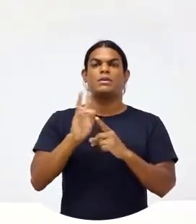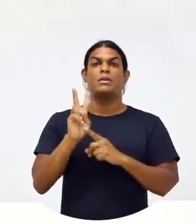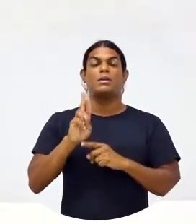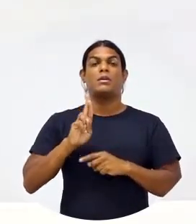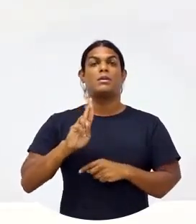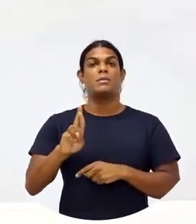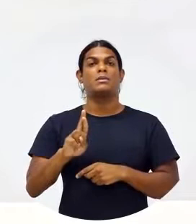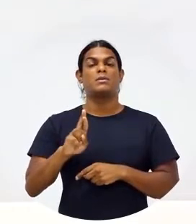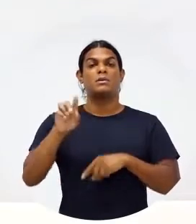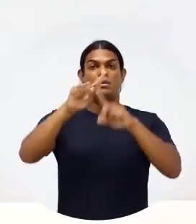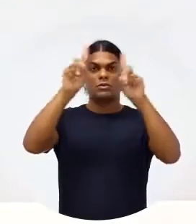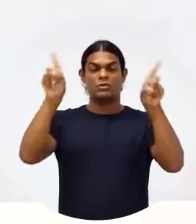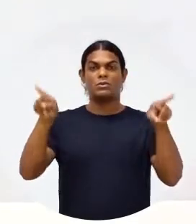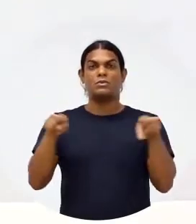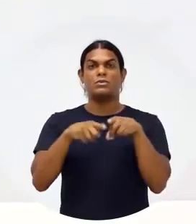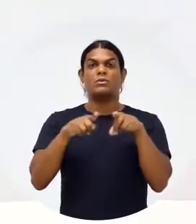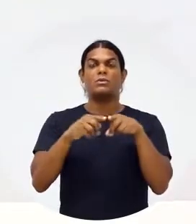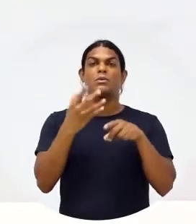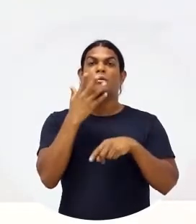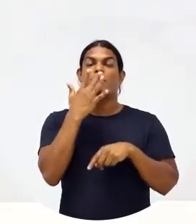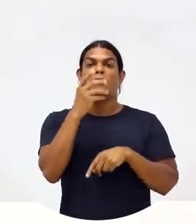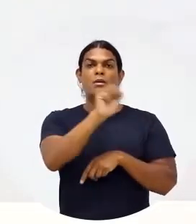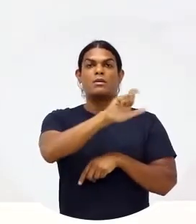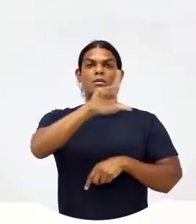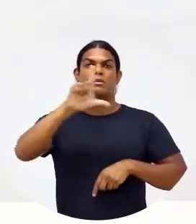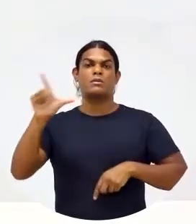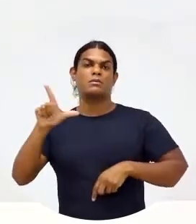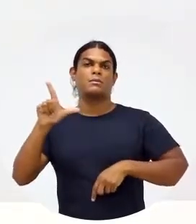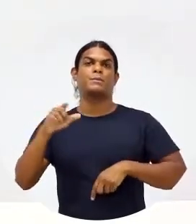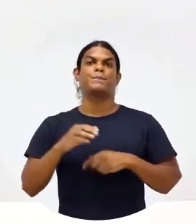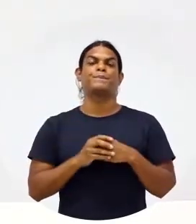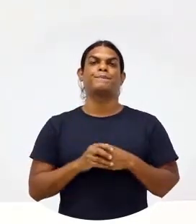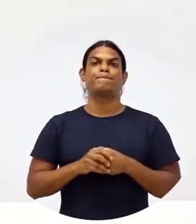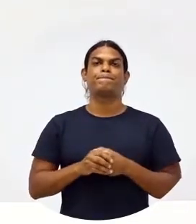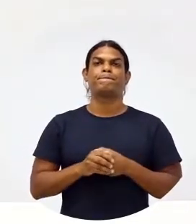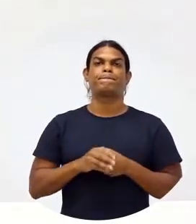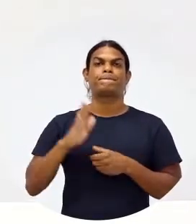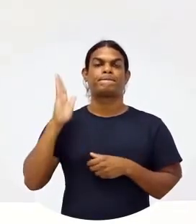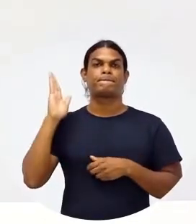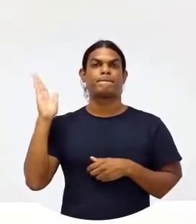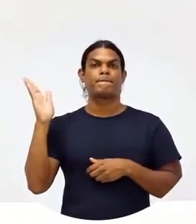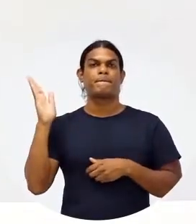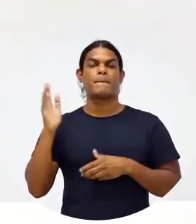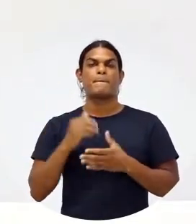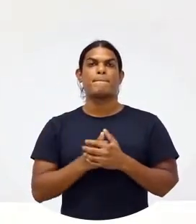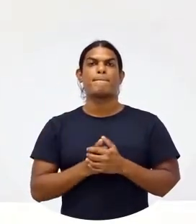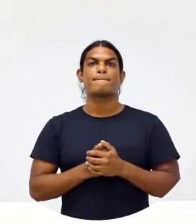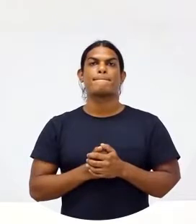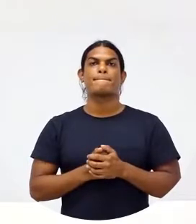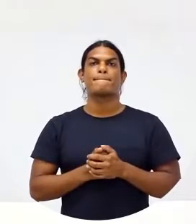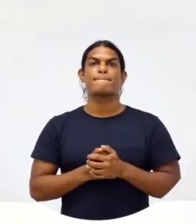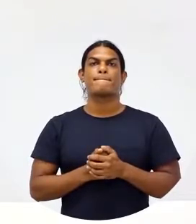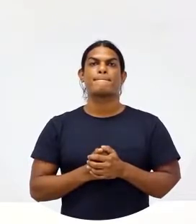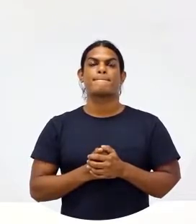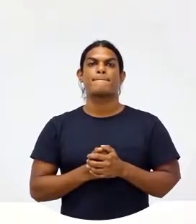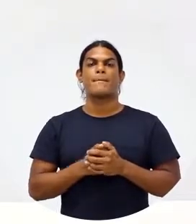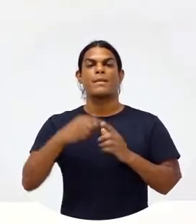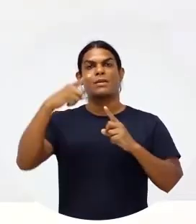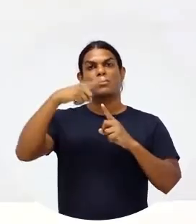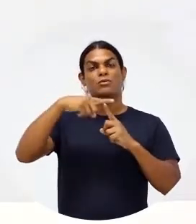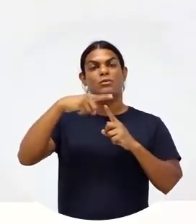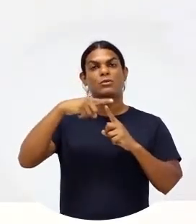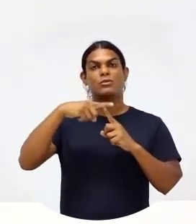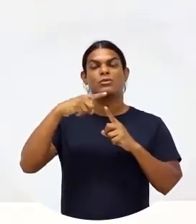cor azul, por exemplo. Nessa outra legenda, nós estamos vendo a gradação do risco, a intensidade desse